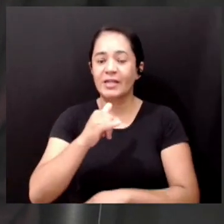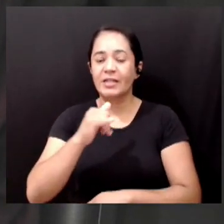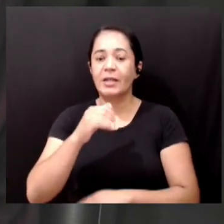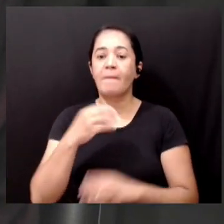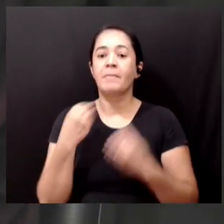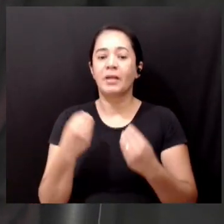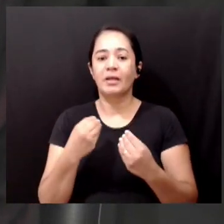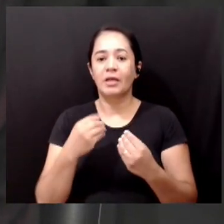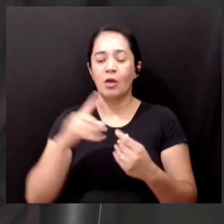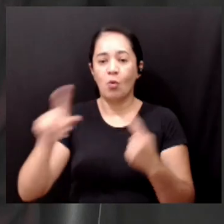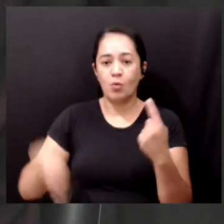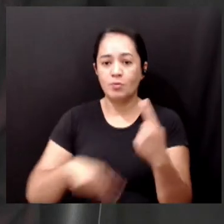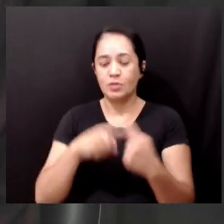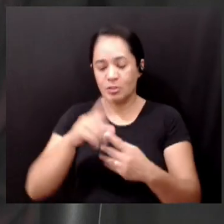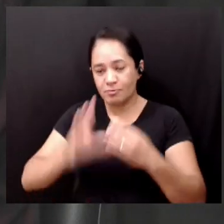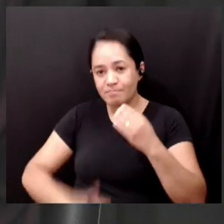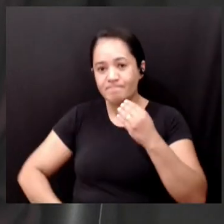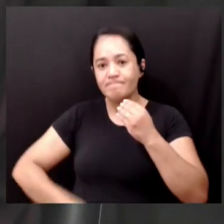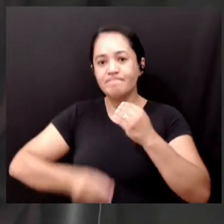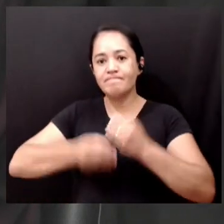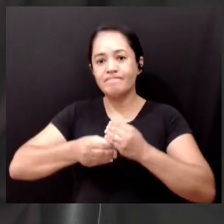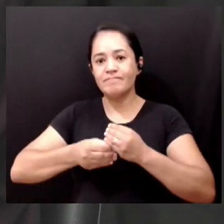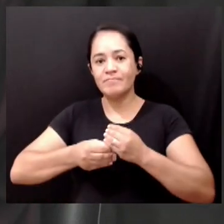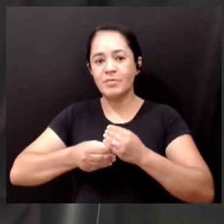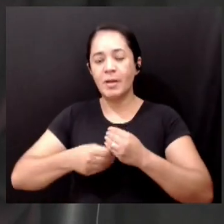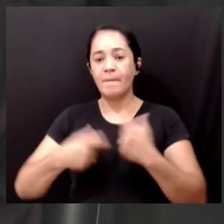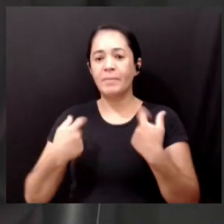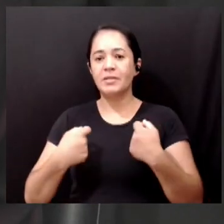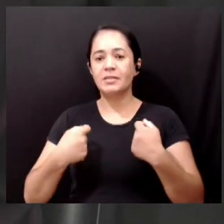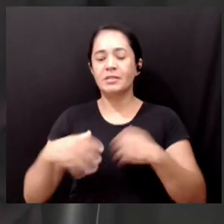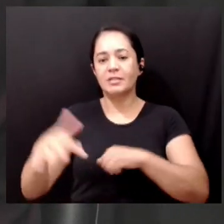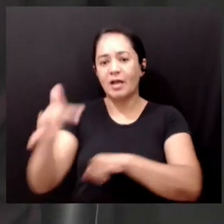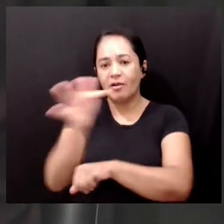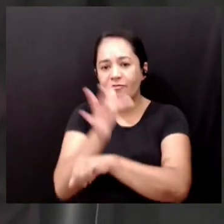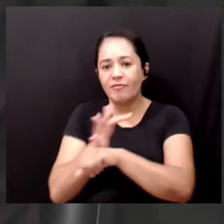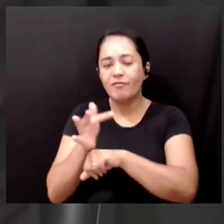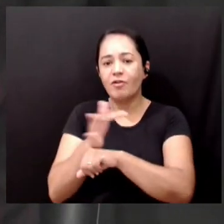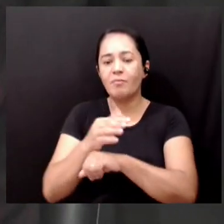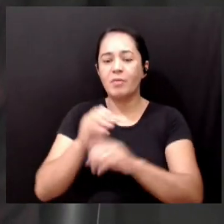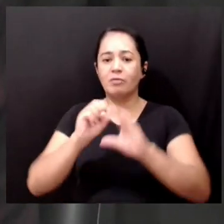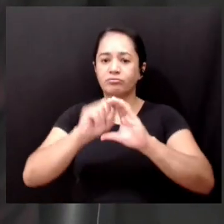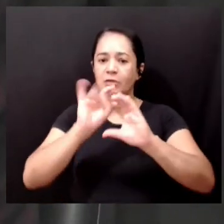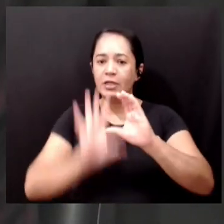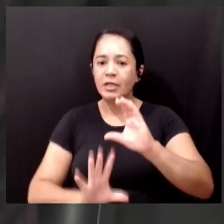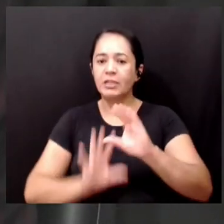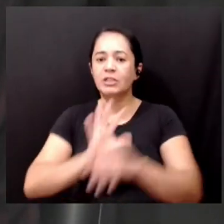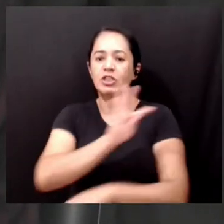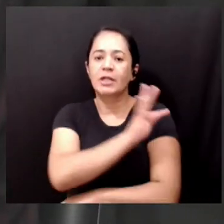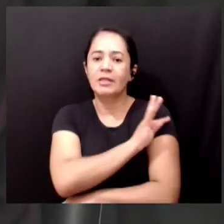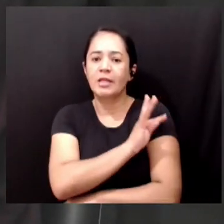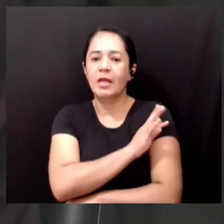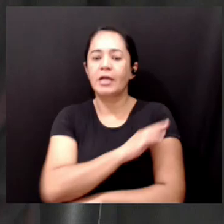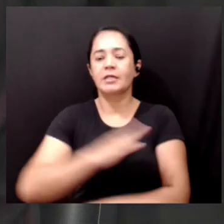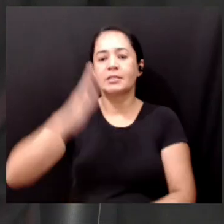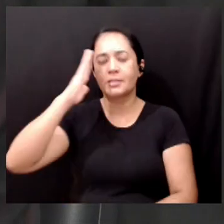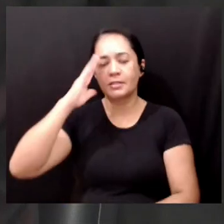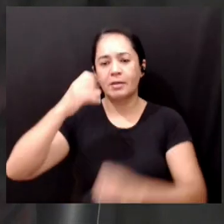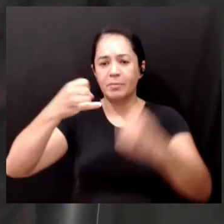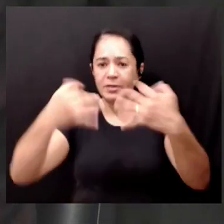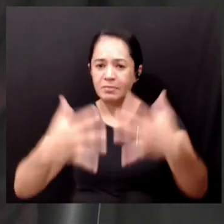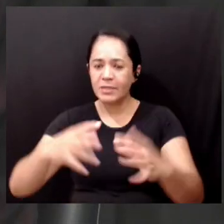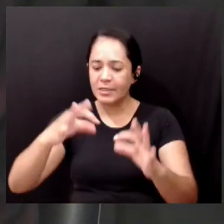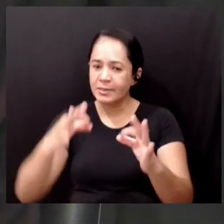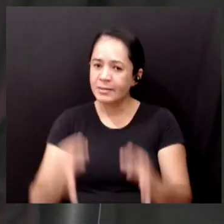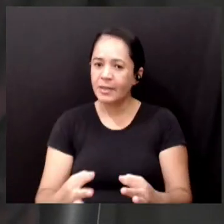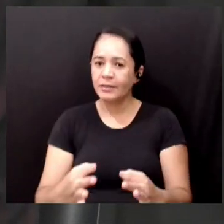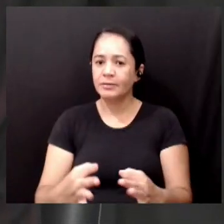ter algo formal e com característica técnica e com propriedade para falar com as pessoas que compravam os nossos produtos.